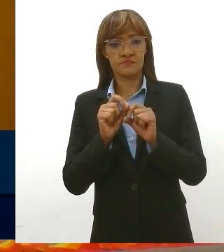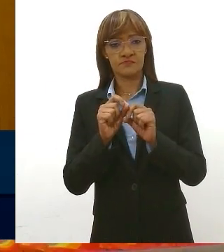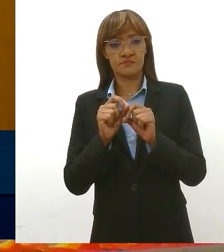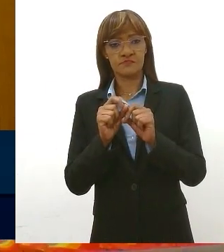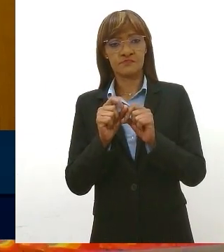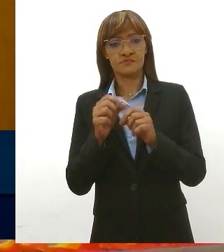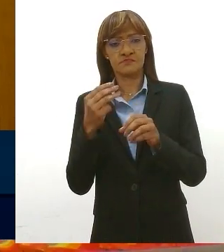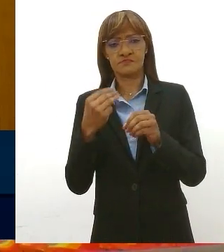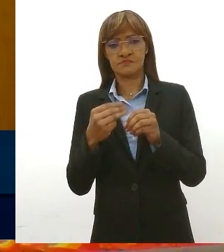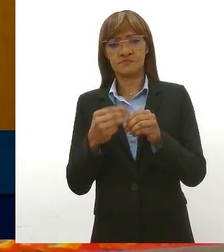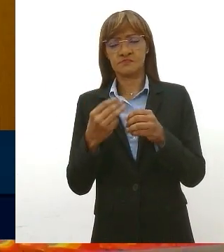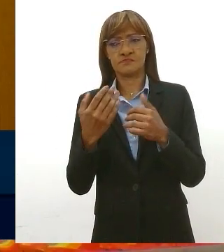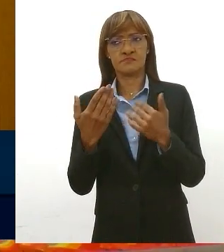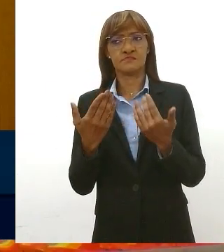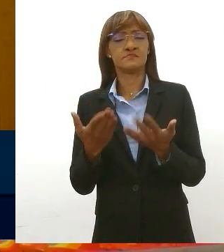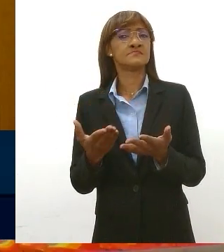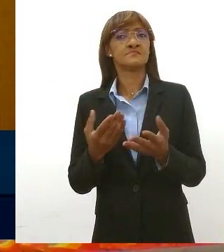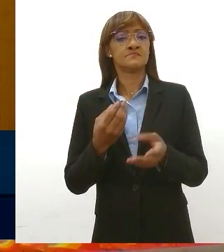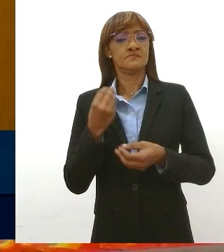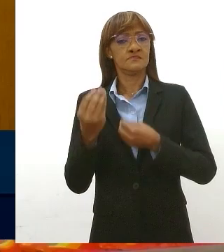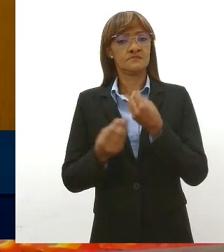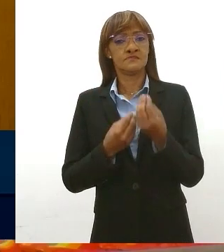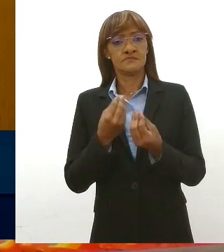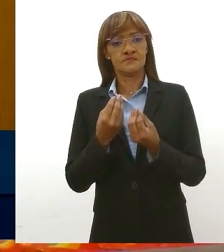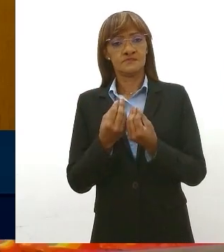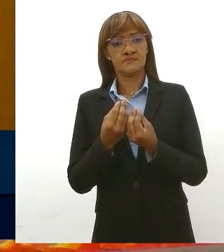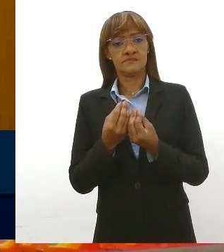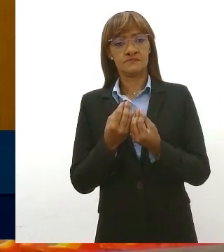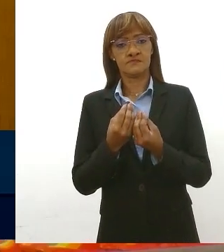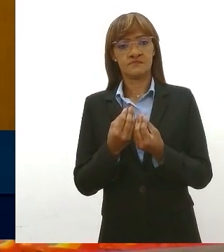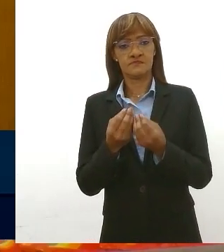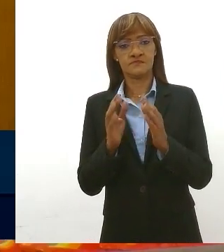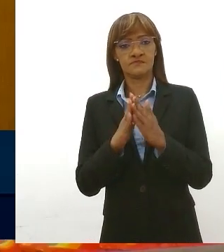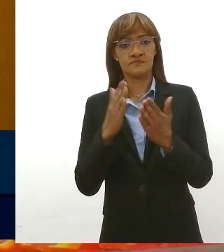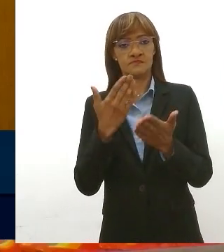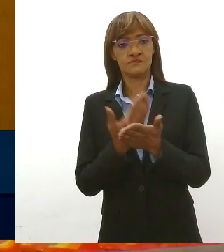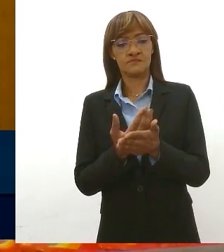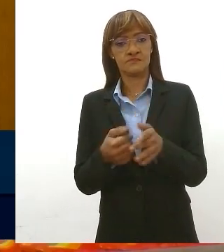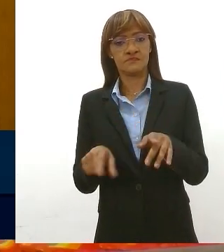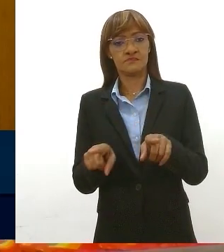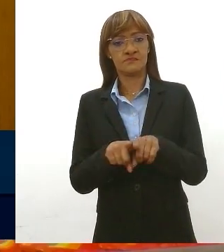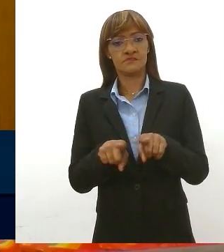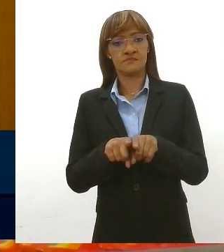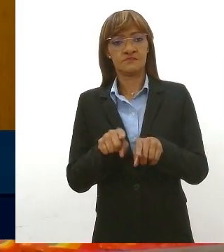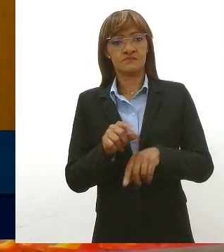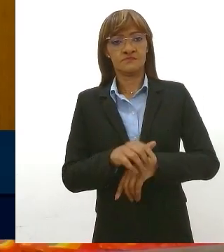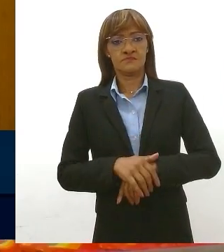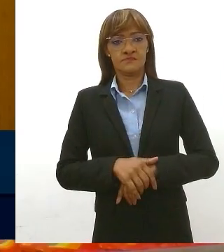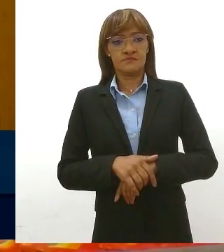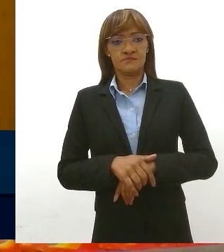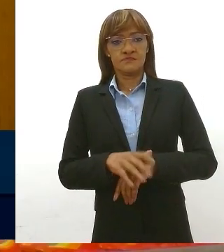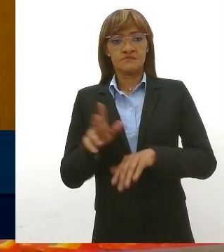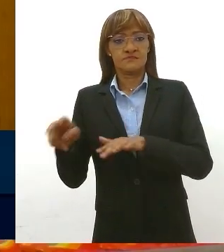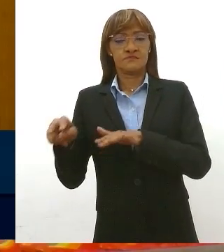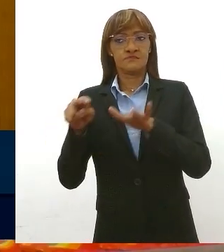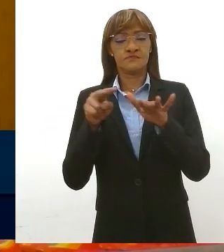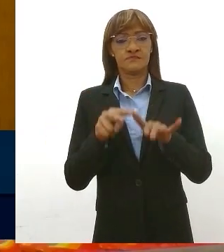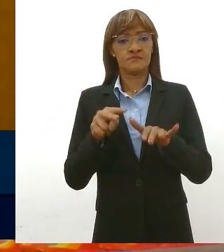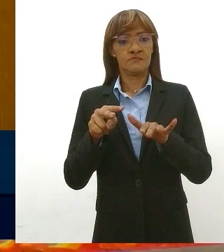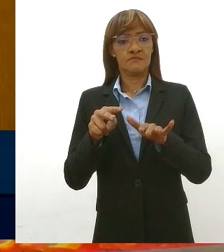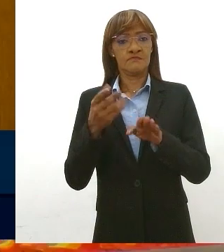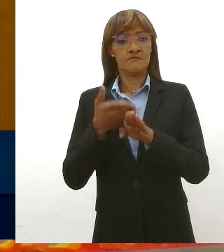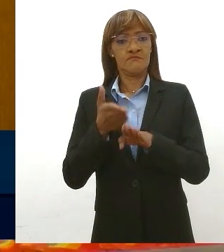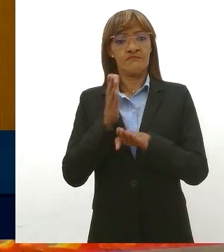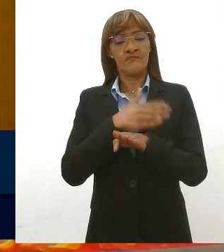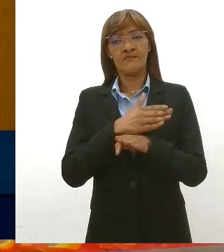habitação, a questão das escolas, né? Eu tive a reunião também semana passada sobre falta de vagas, sobre